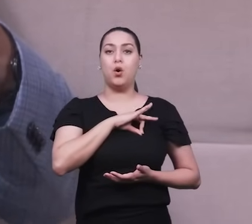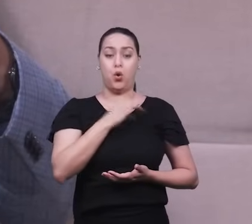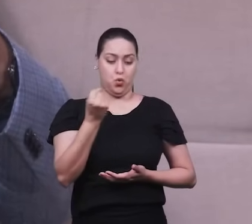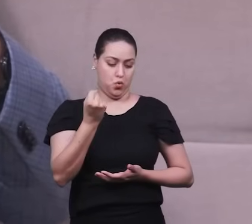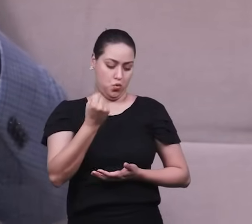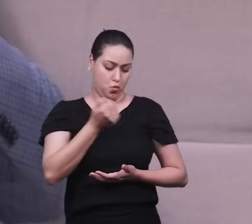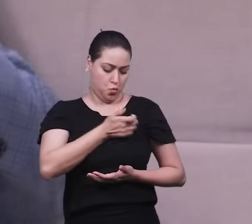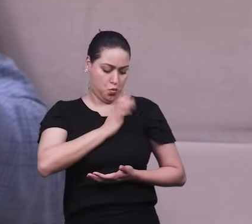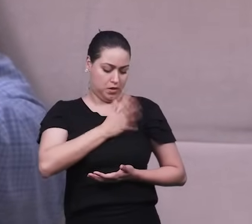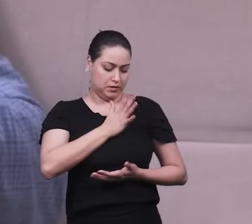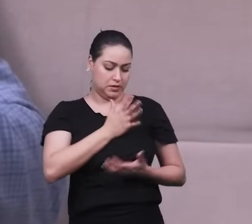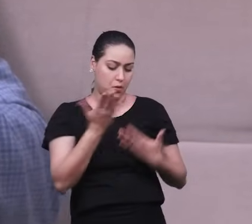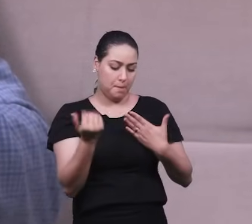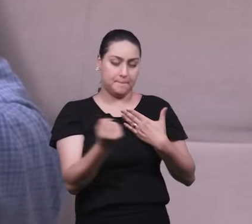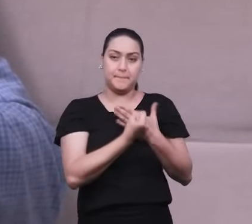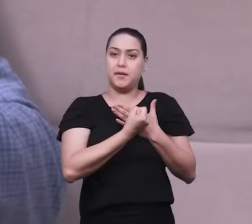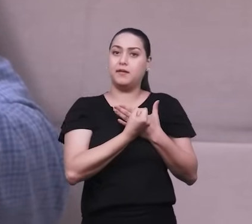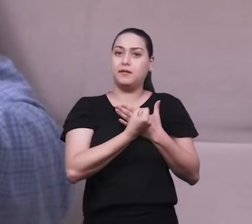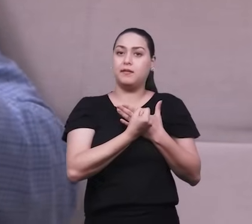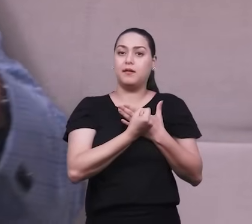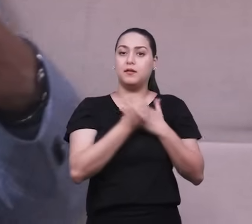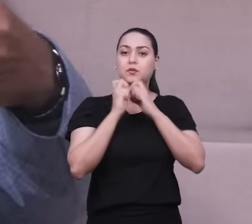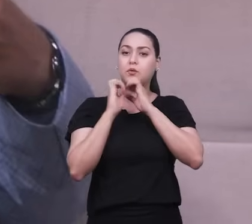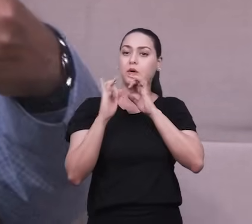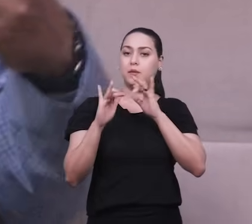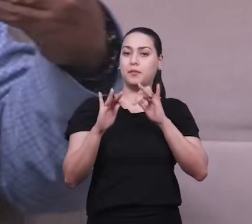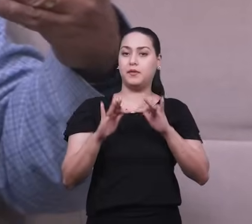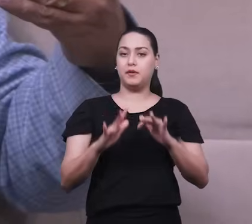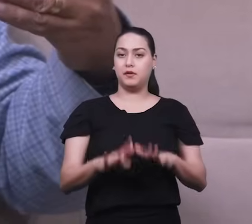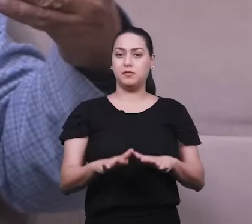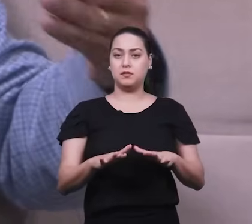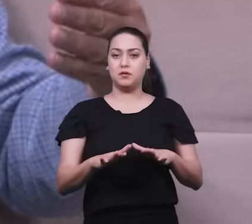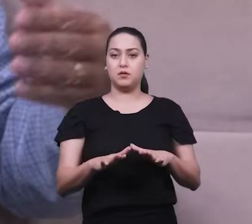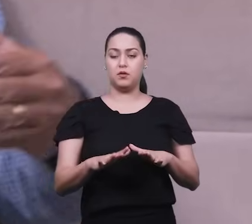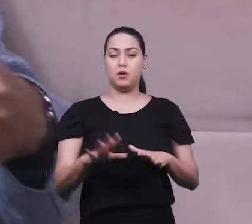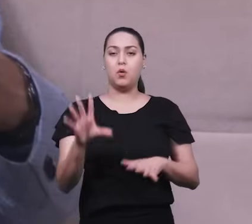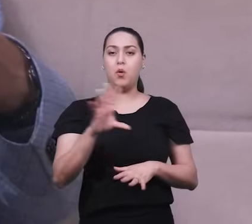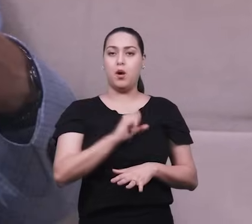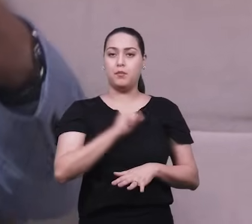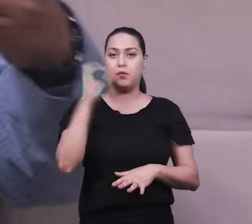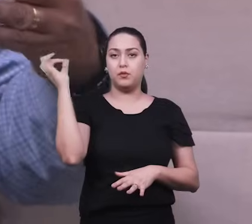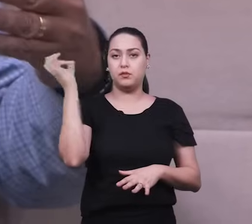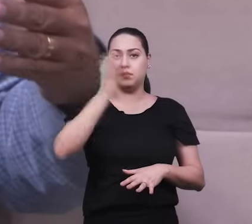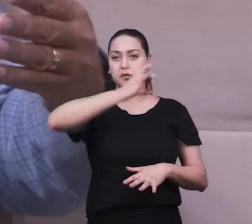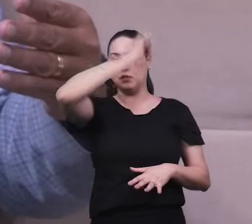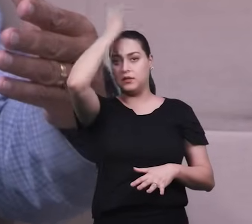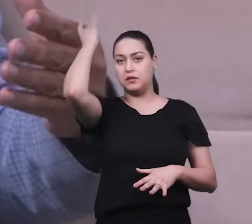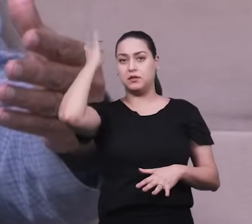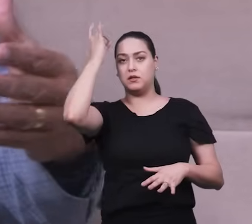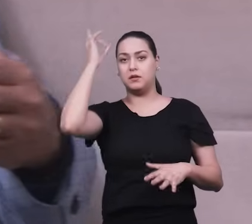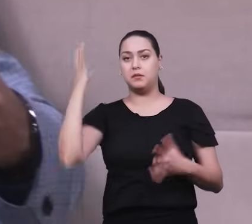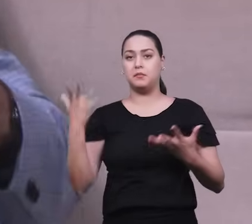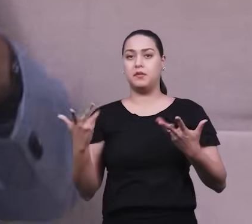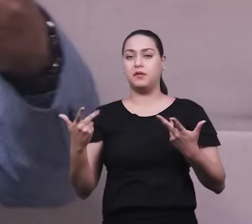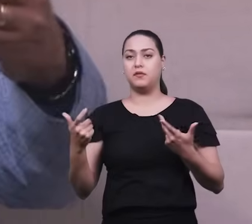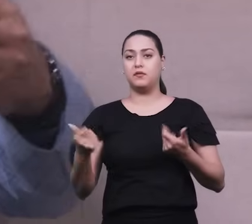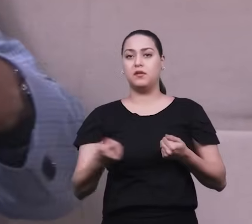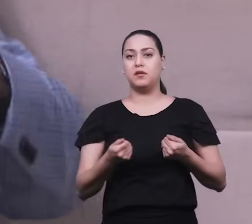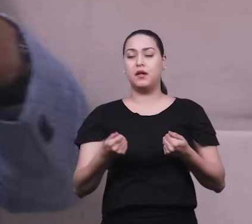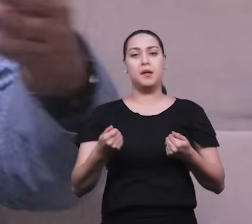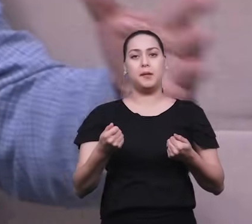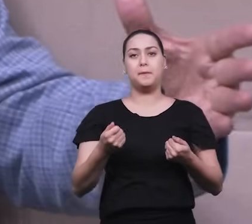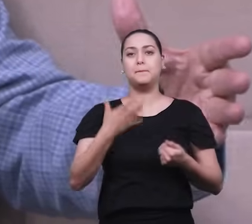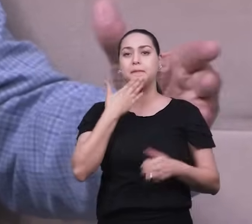seu coração é marcado com esta bênção, não é? E este amor, esse Espírito Santo glorioso, ele é